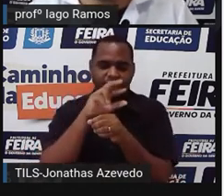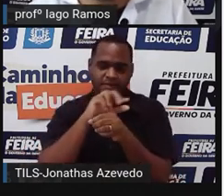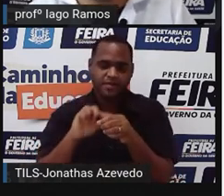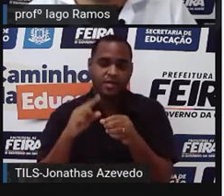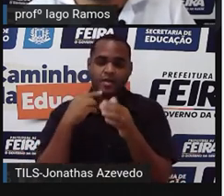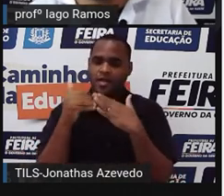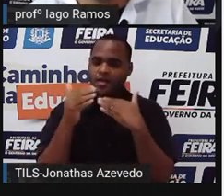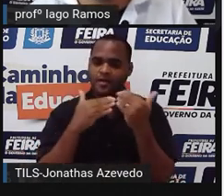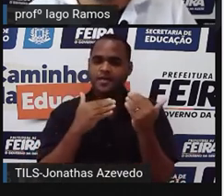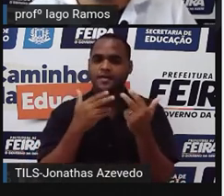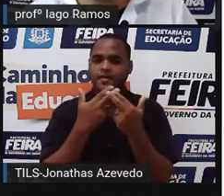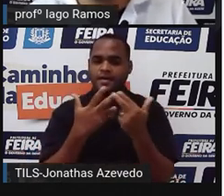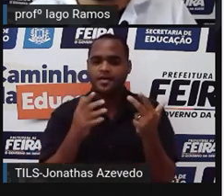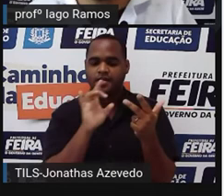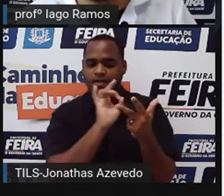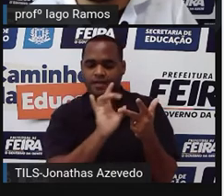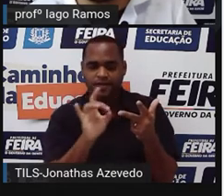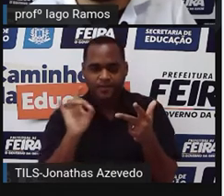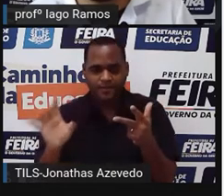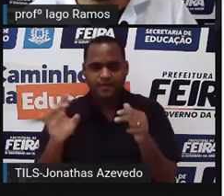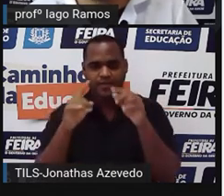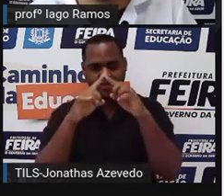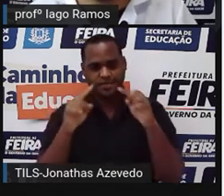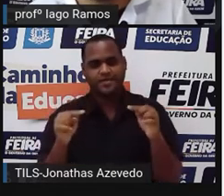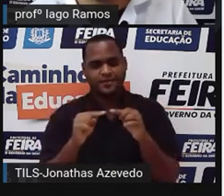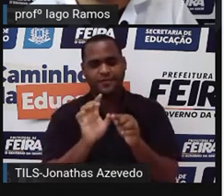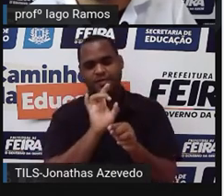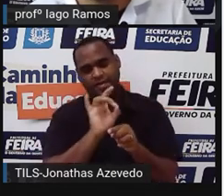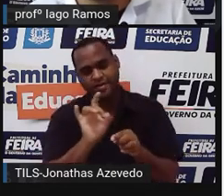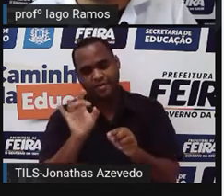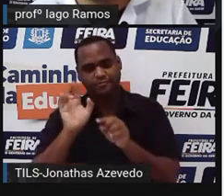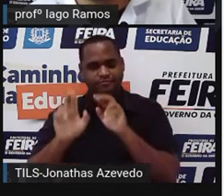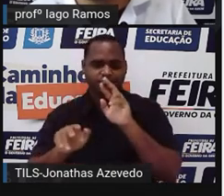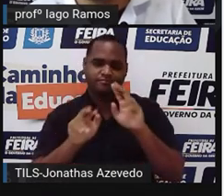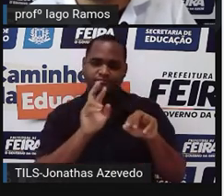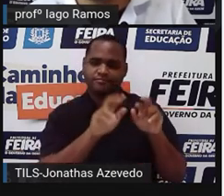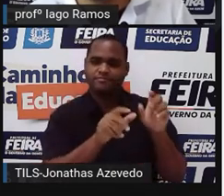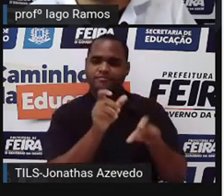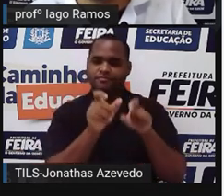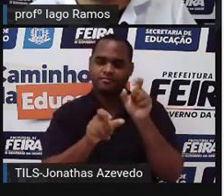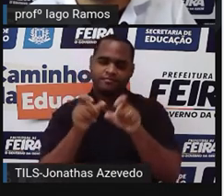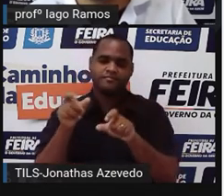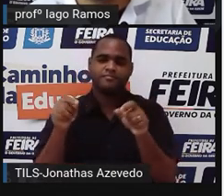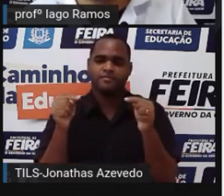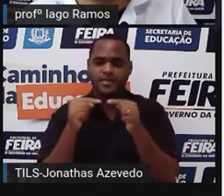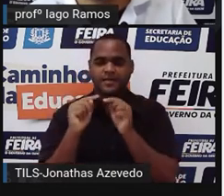dos triângulos, certo? De cada um deles. Tá ali.